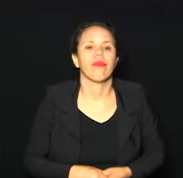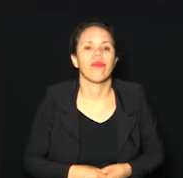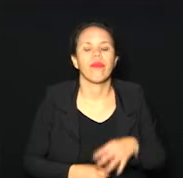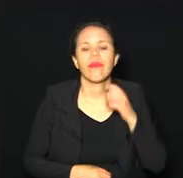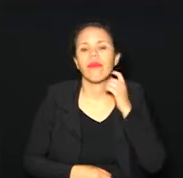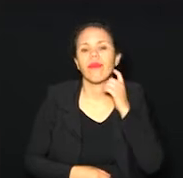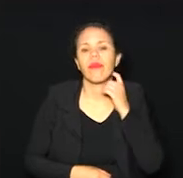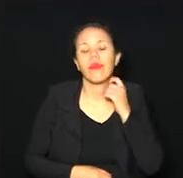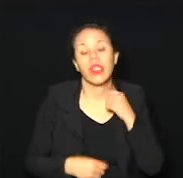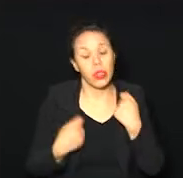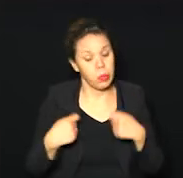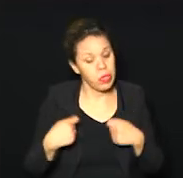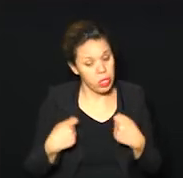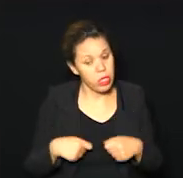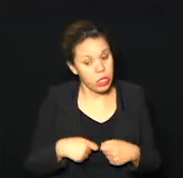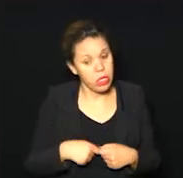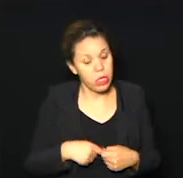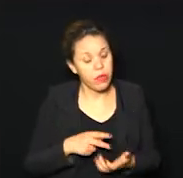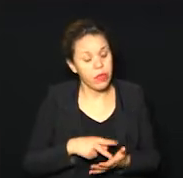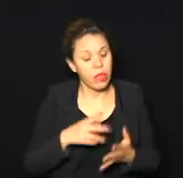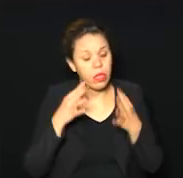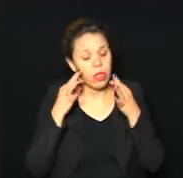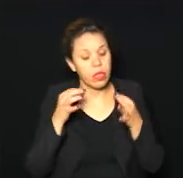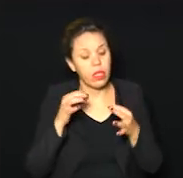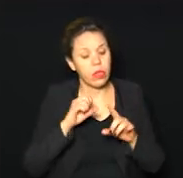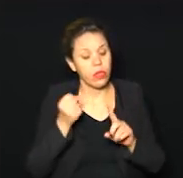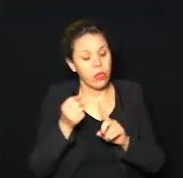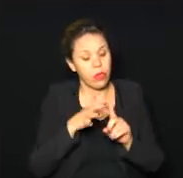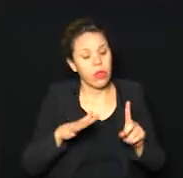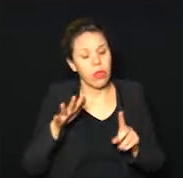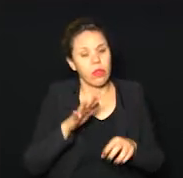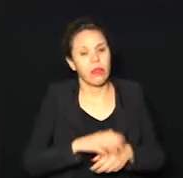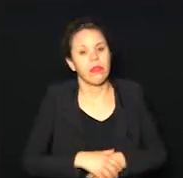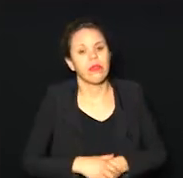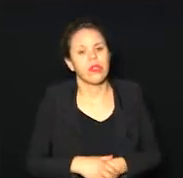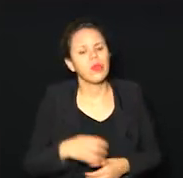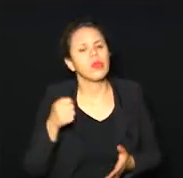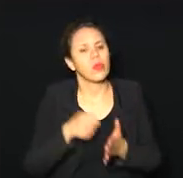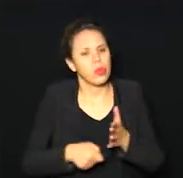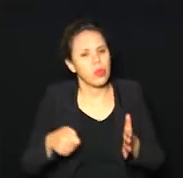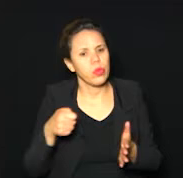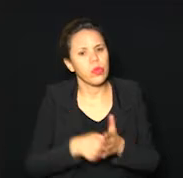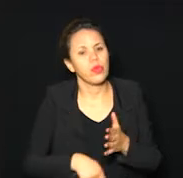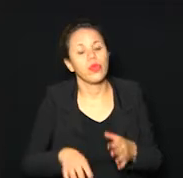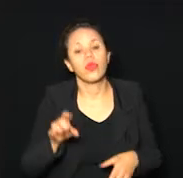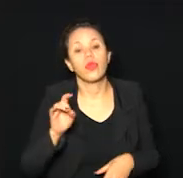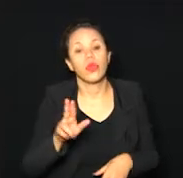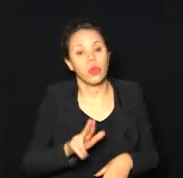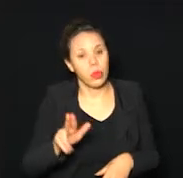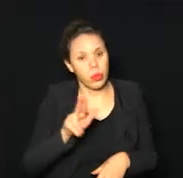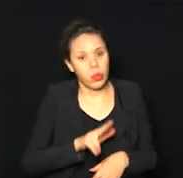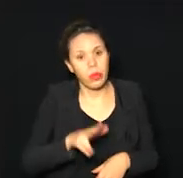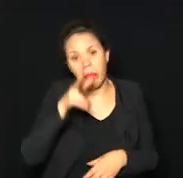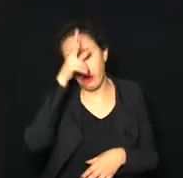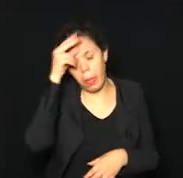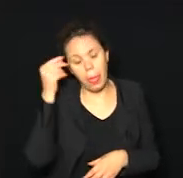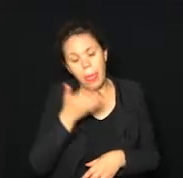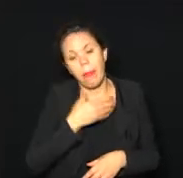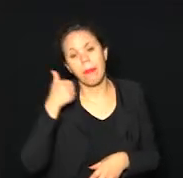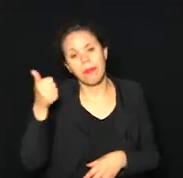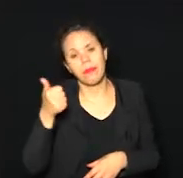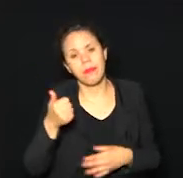porque a gente precisa realmente chamar a atenção da sociedade para lutar não só por uma universidade pública melhor,